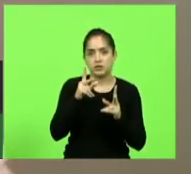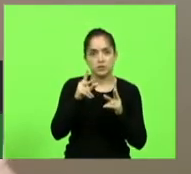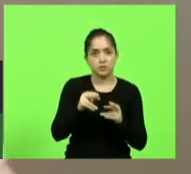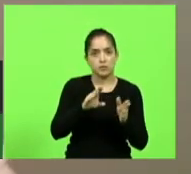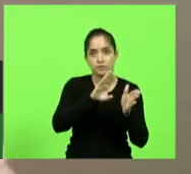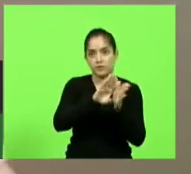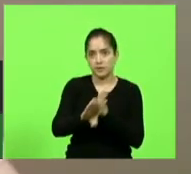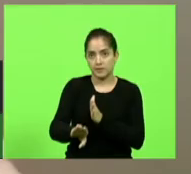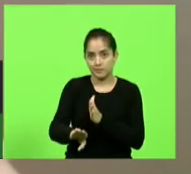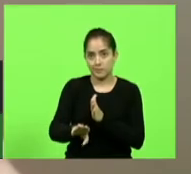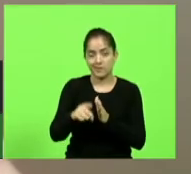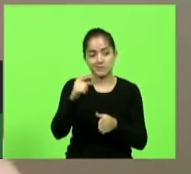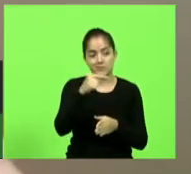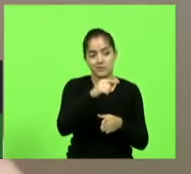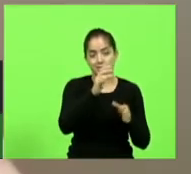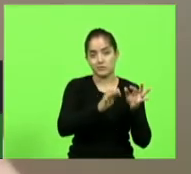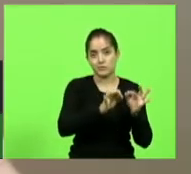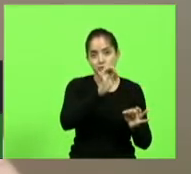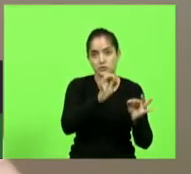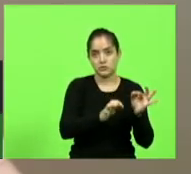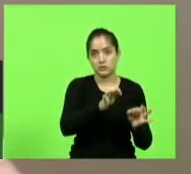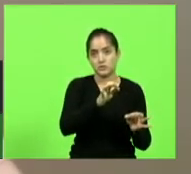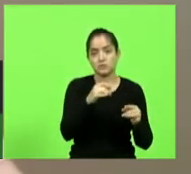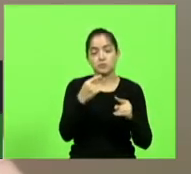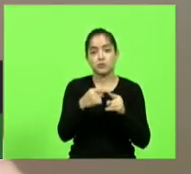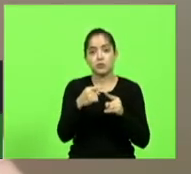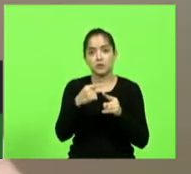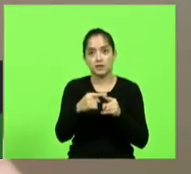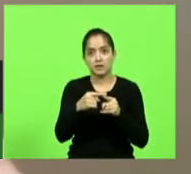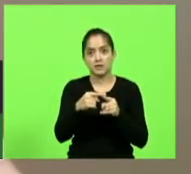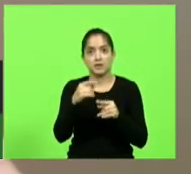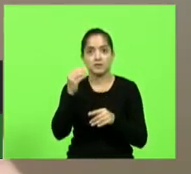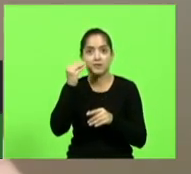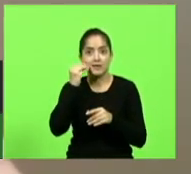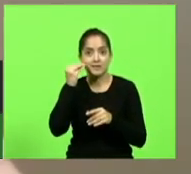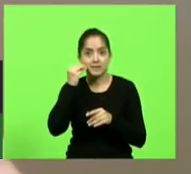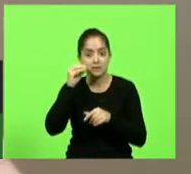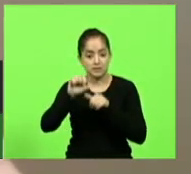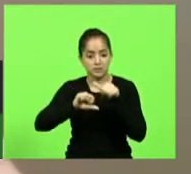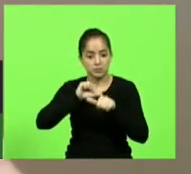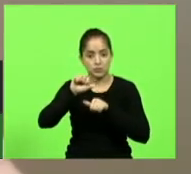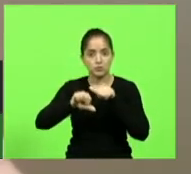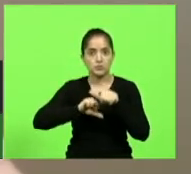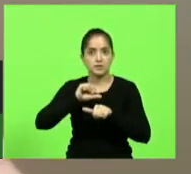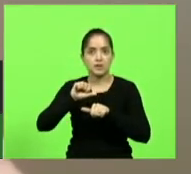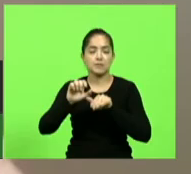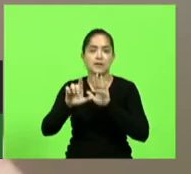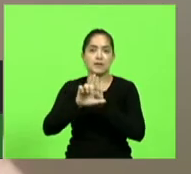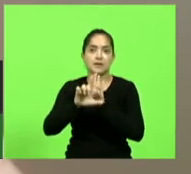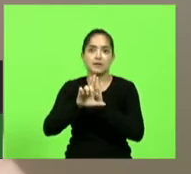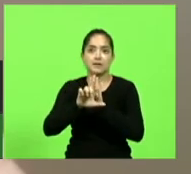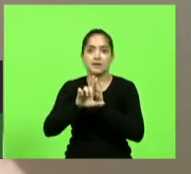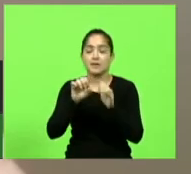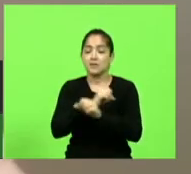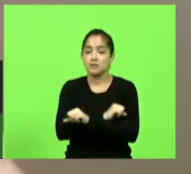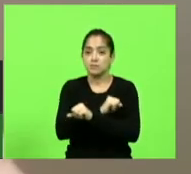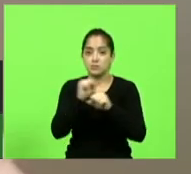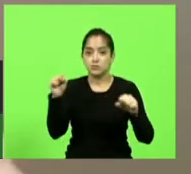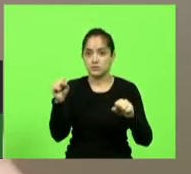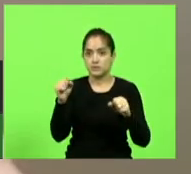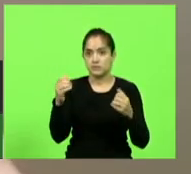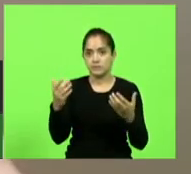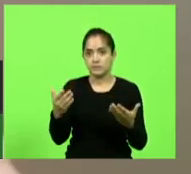derrubada na justiça, simplesmente porque o que se está tentando alterar pela lei é algo impossível na prática. Aliás,